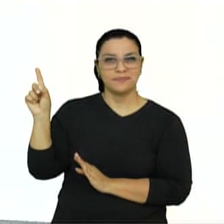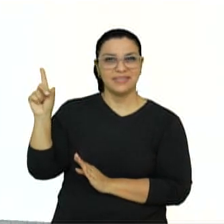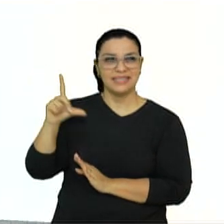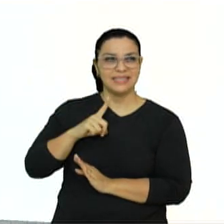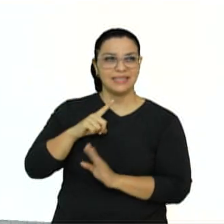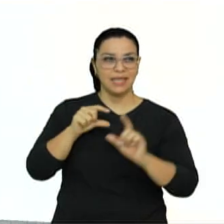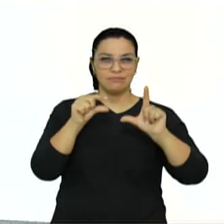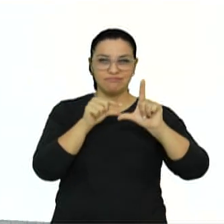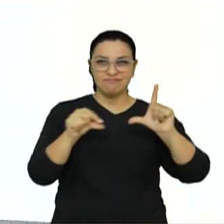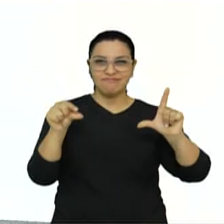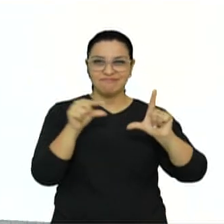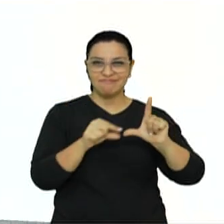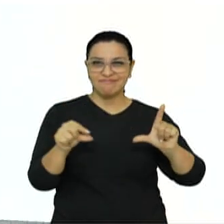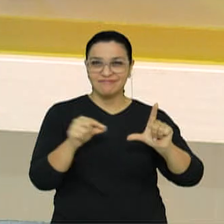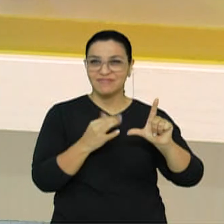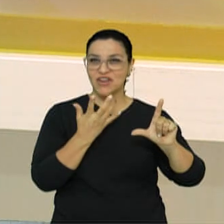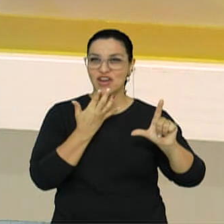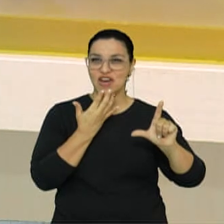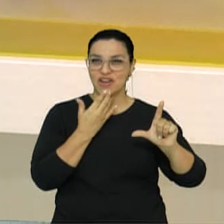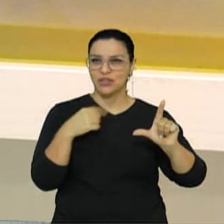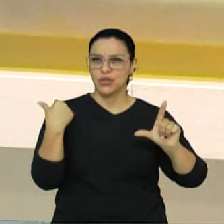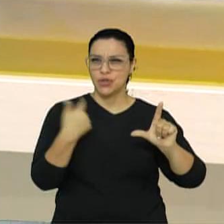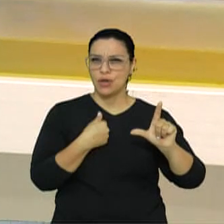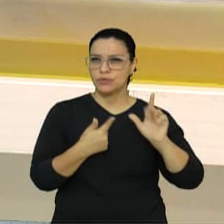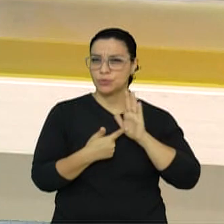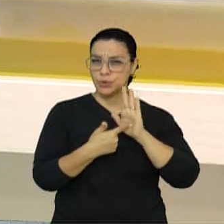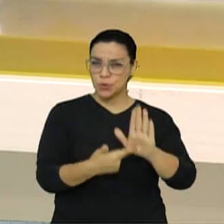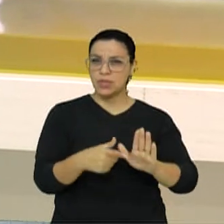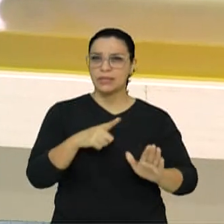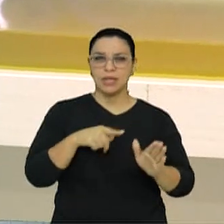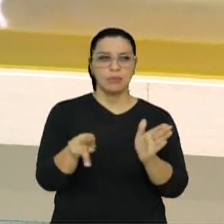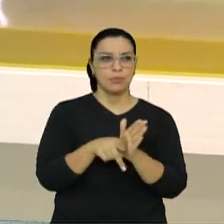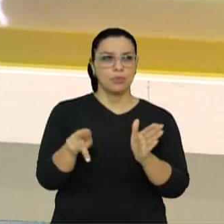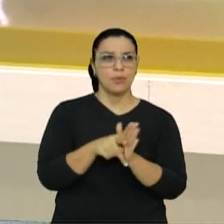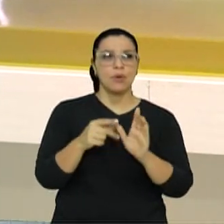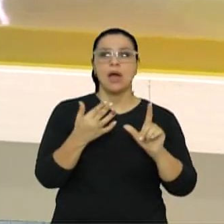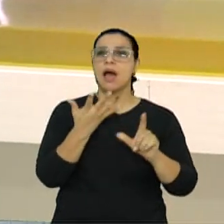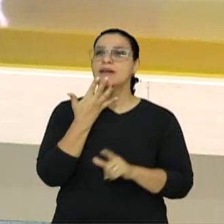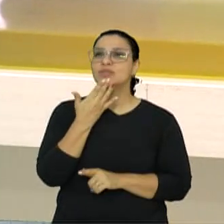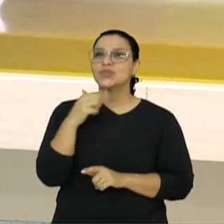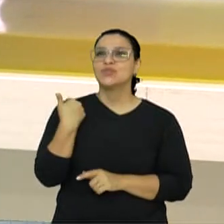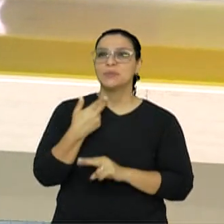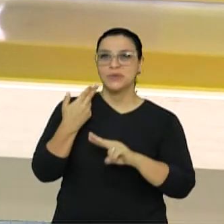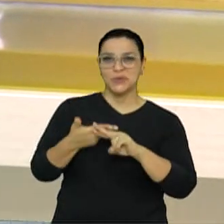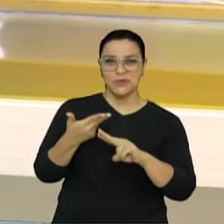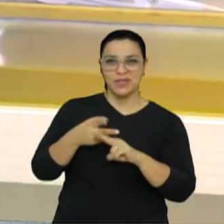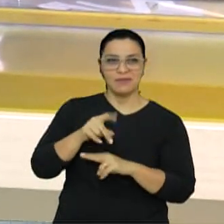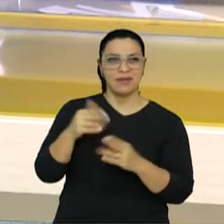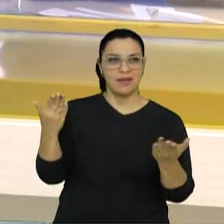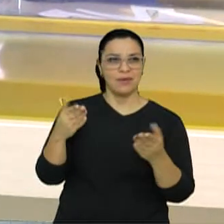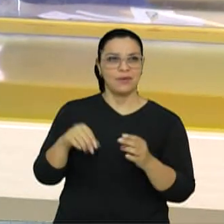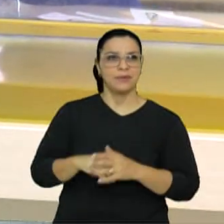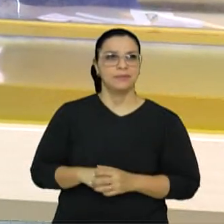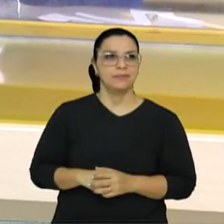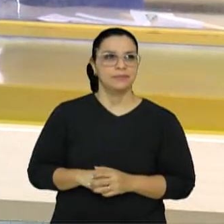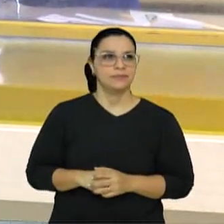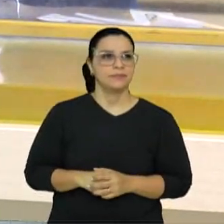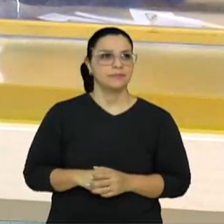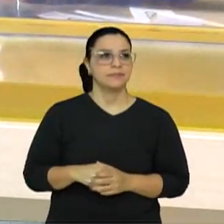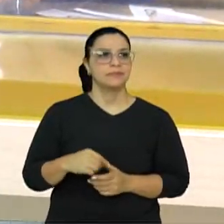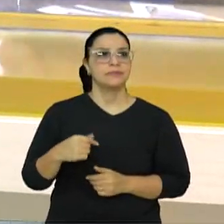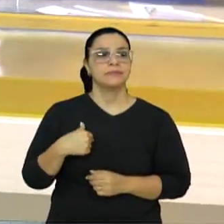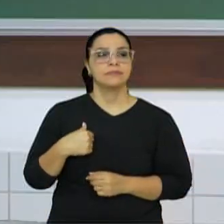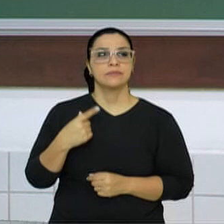umas legendinhas coloridas aqui, onde nós vamos ter basicamente aquilo que nós vamos utilizar, tá? Muito